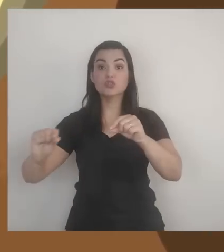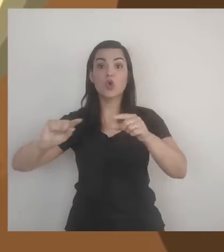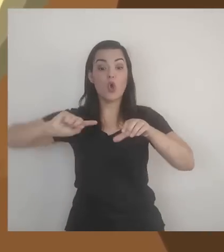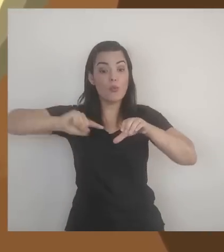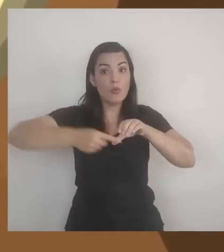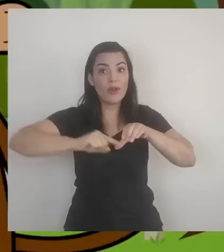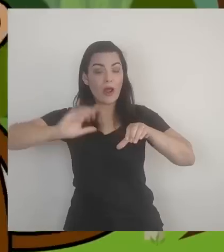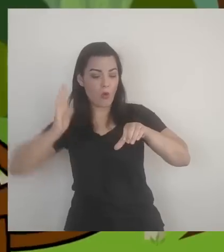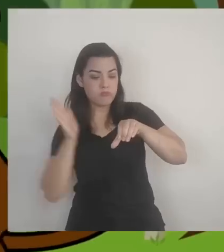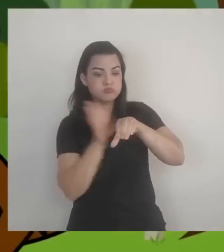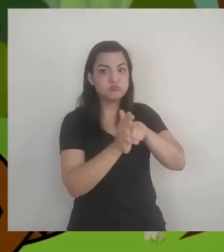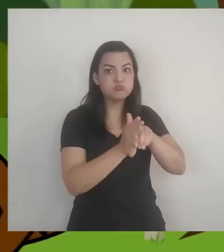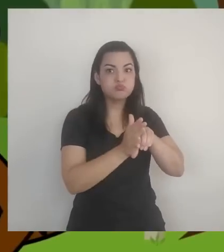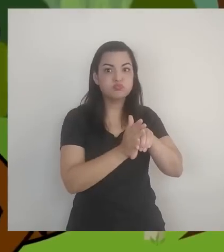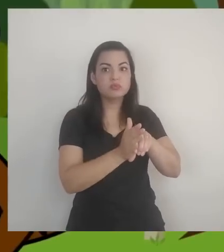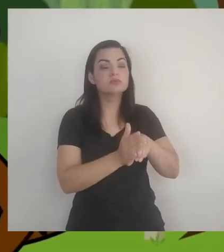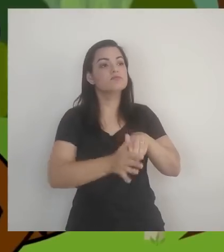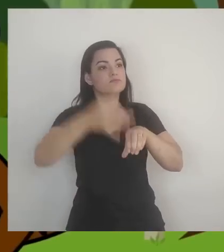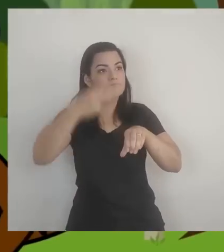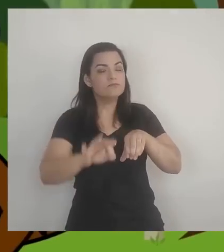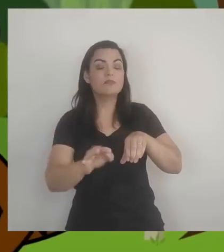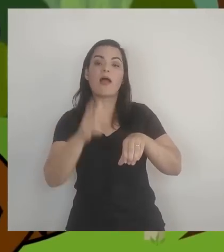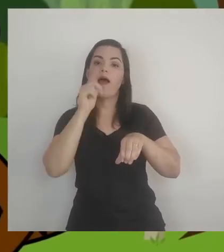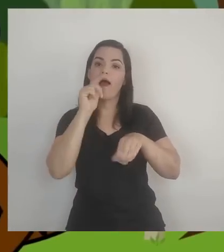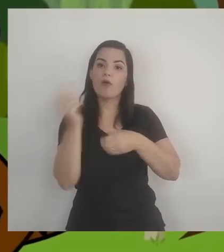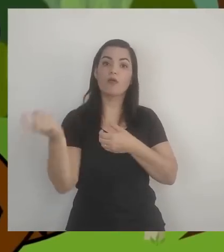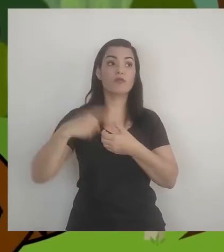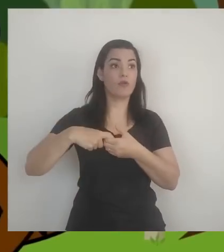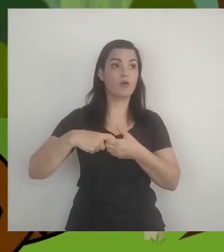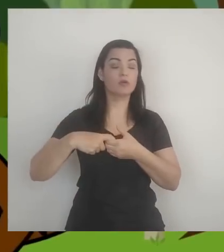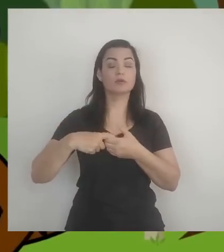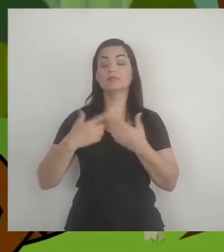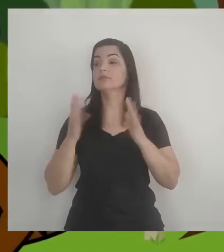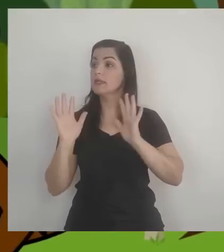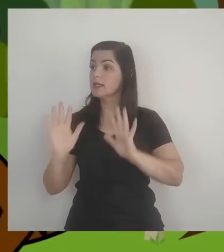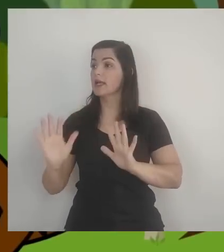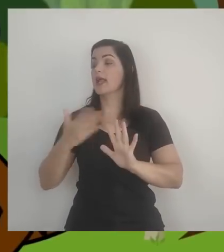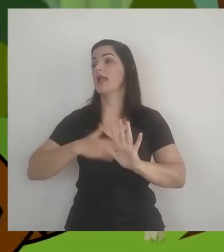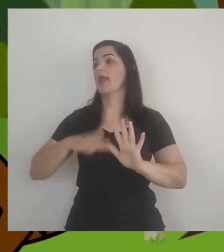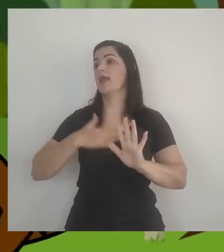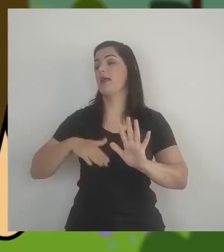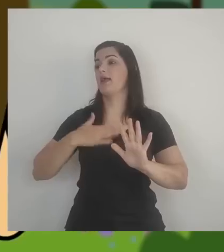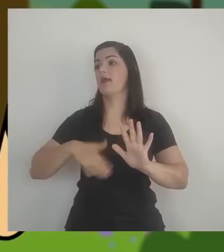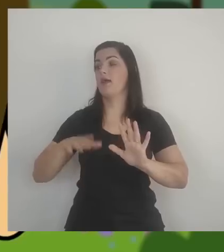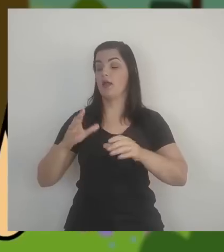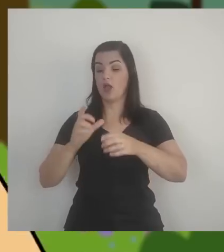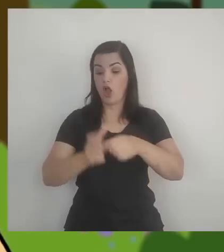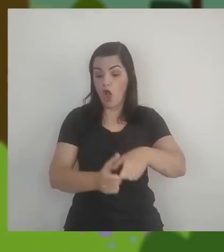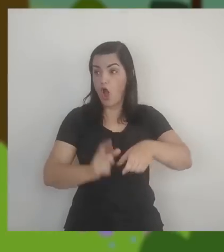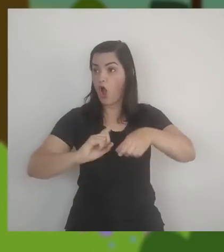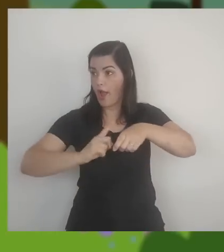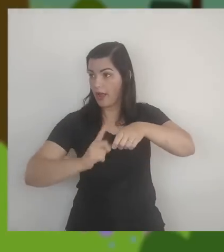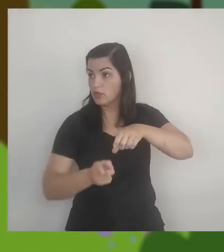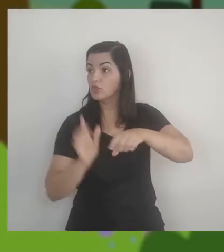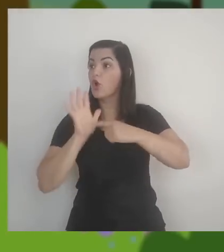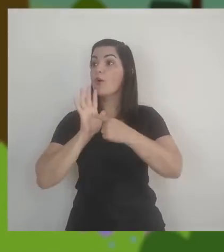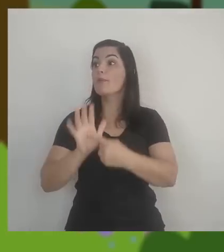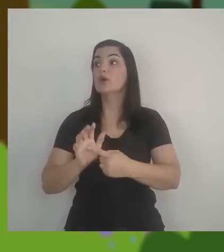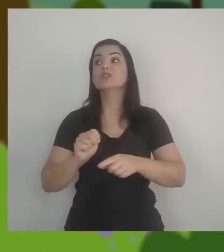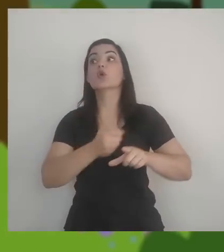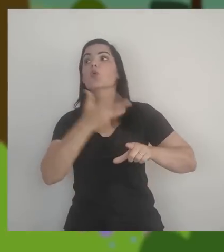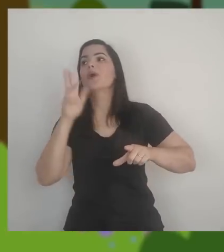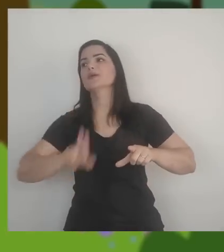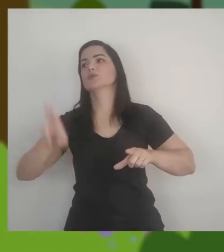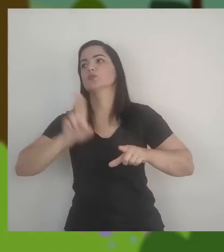Trazemos ela de volta! O relógio marca o consumo e não o lugar onde está o consumo. Bom, vou fazer uma ronda